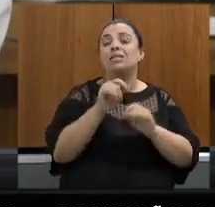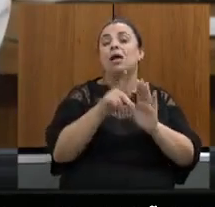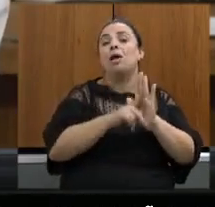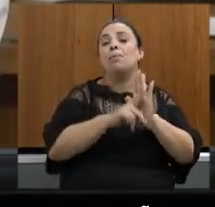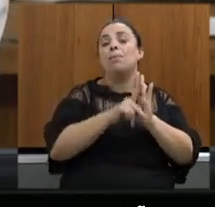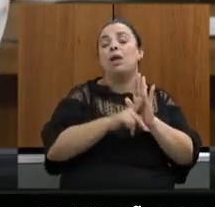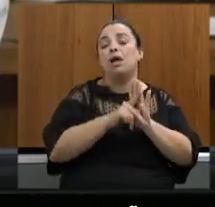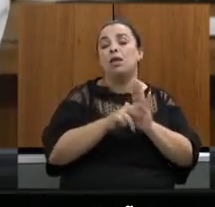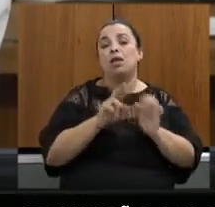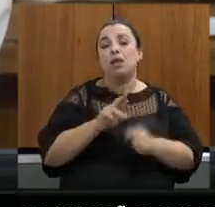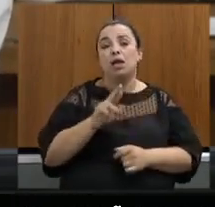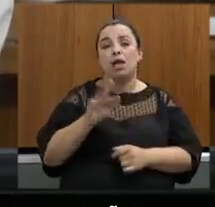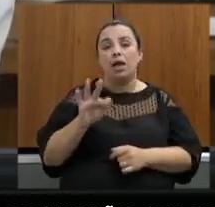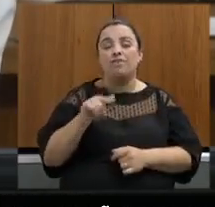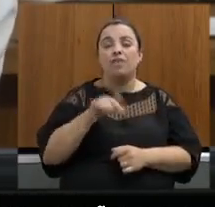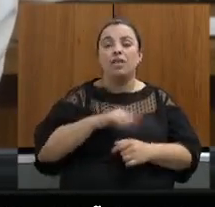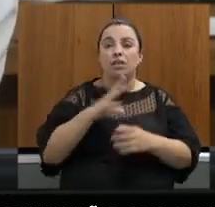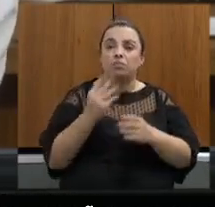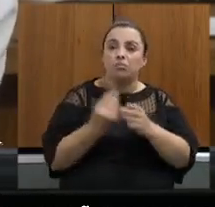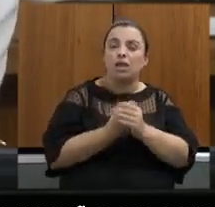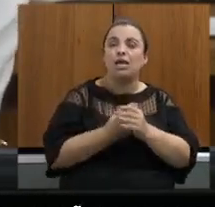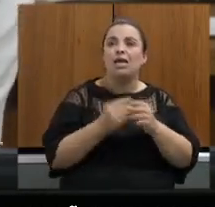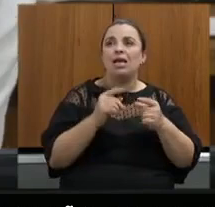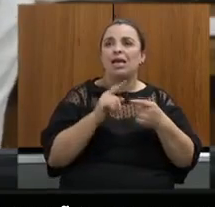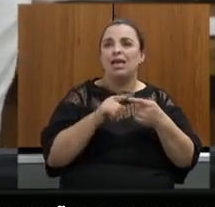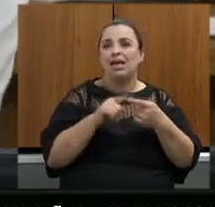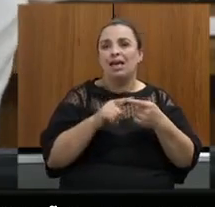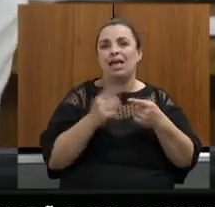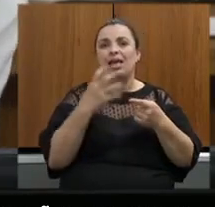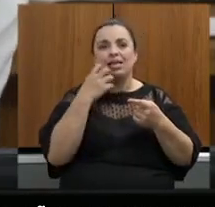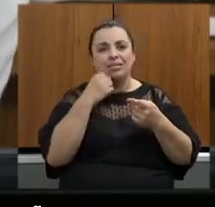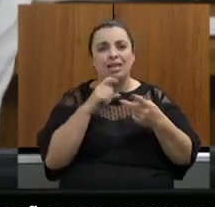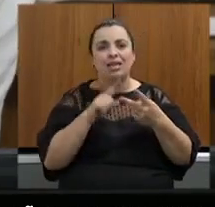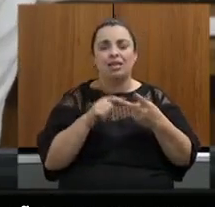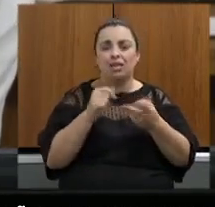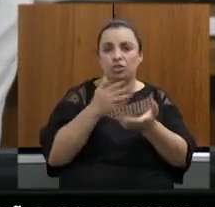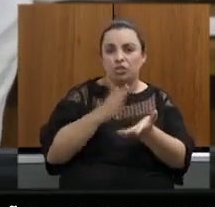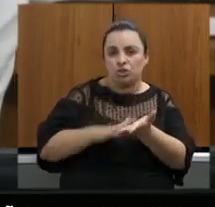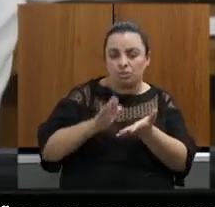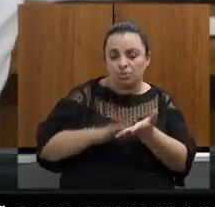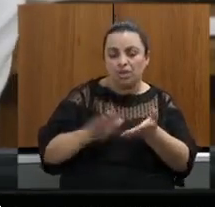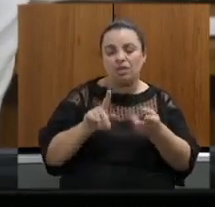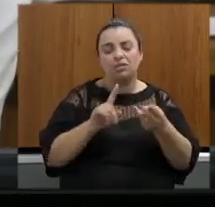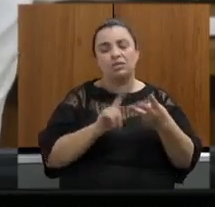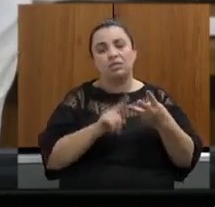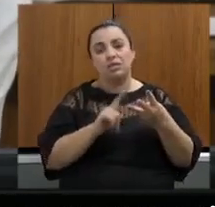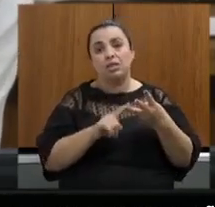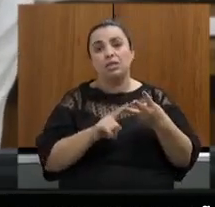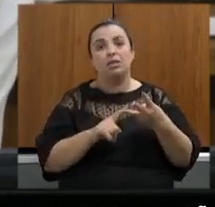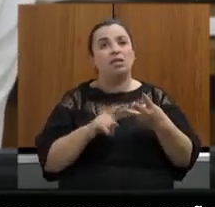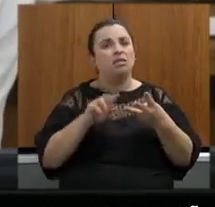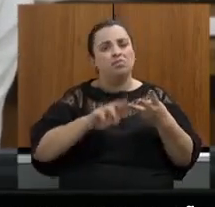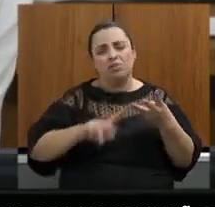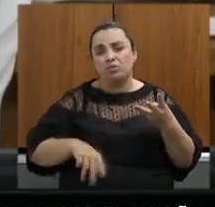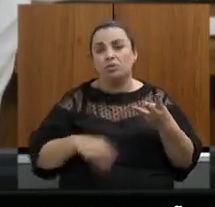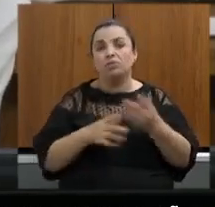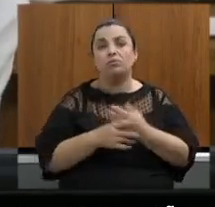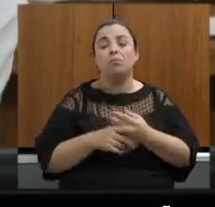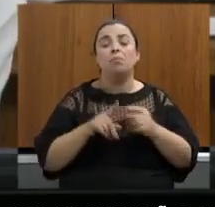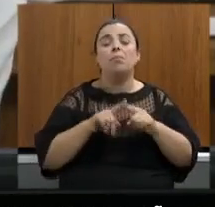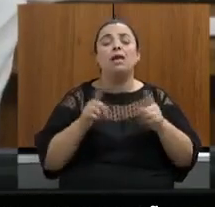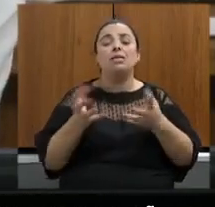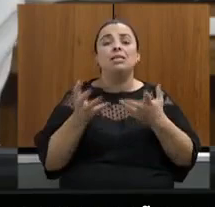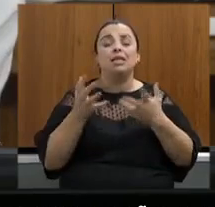composto por receitas adicionais despesas basicamente o que se deseja verificar É como no tempo o estado